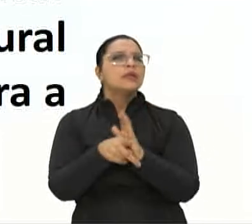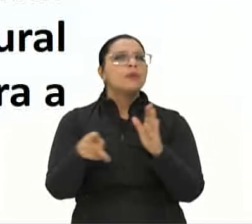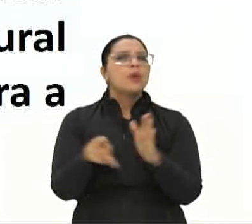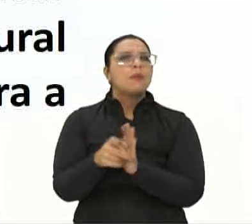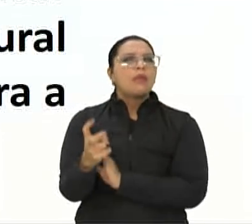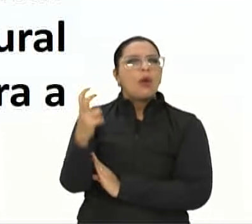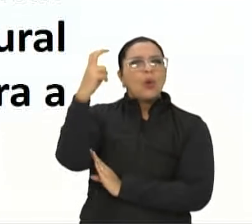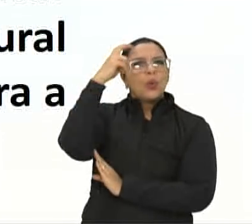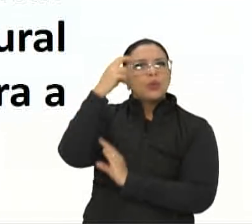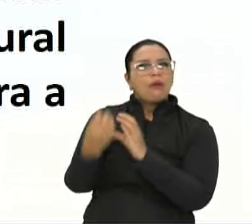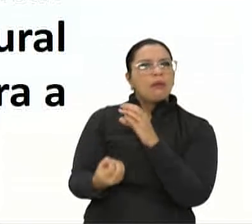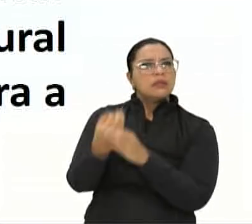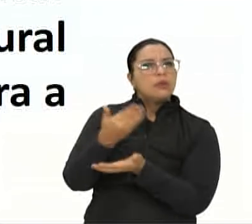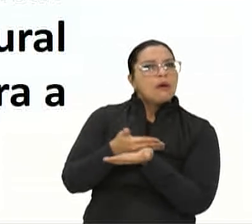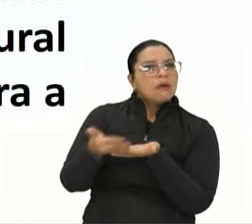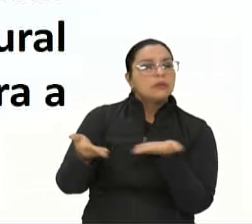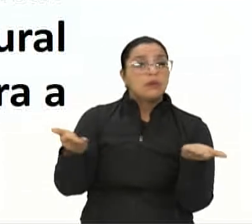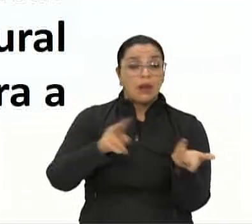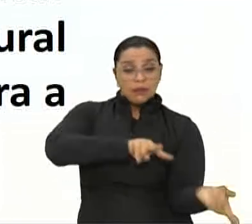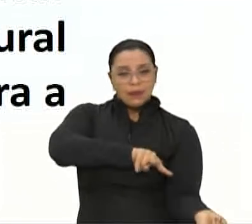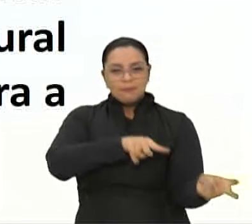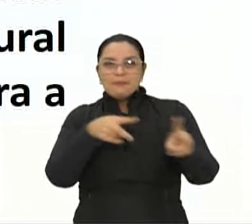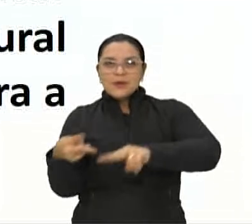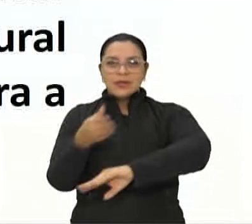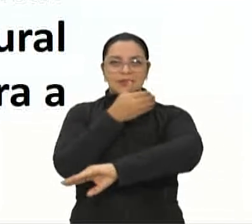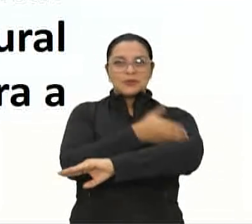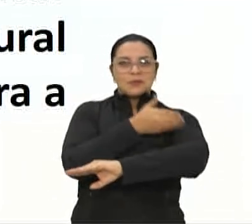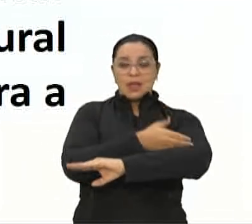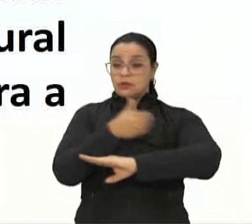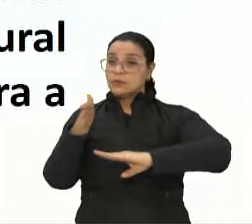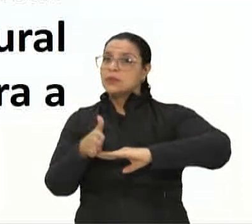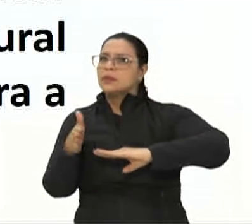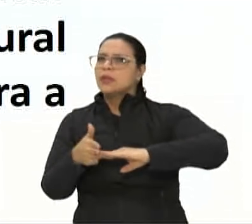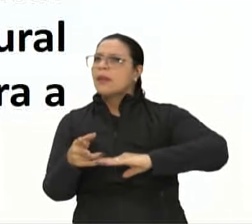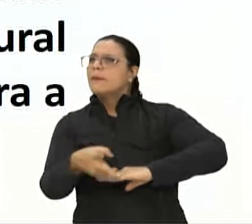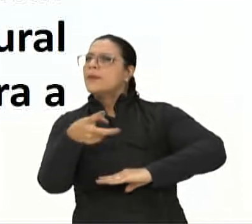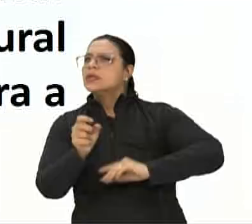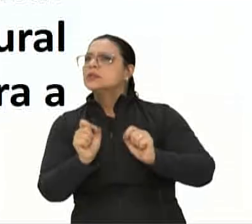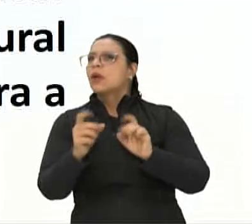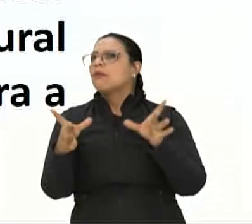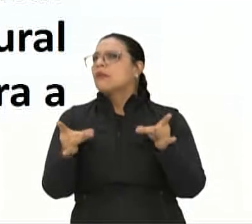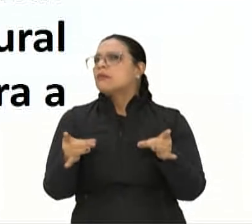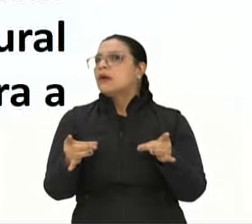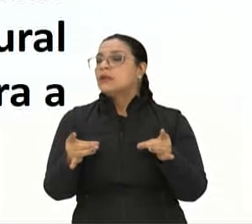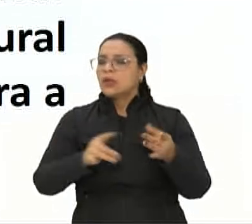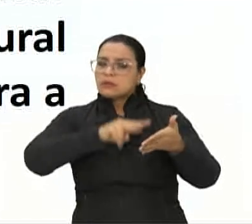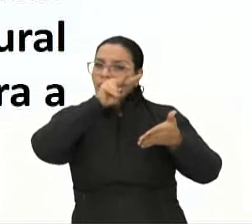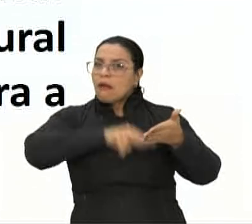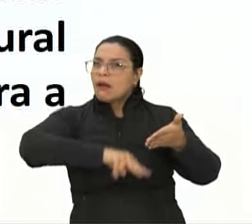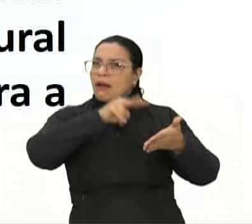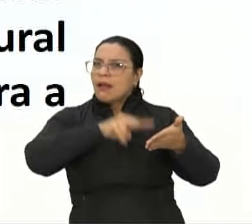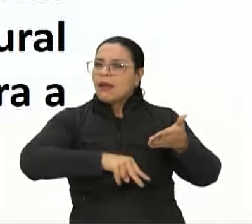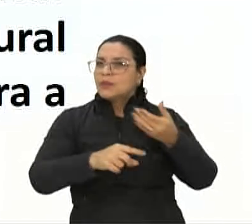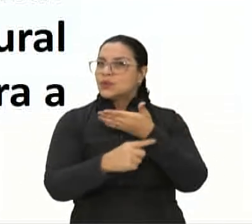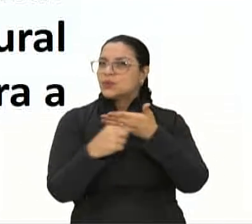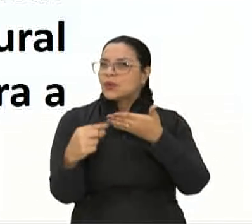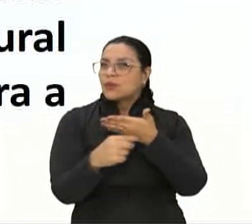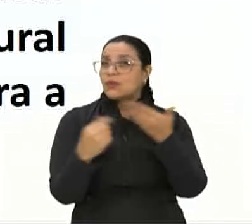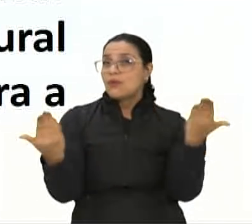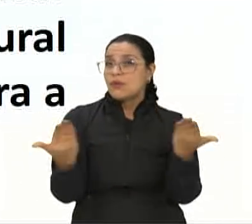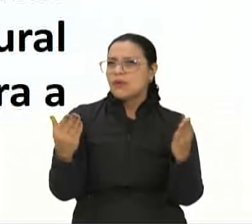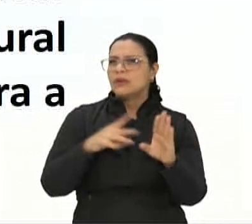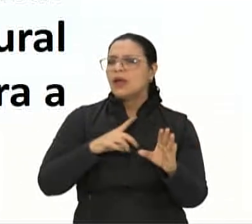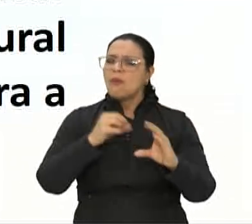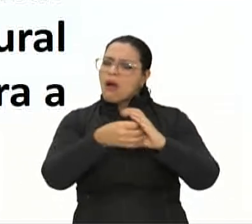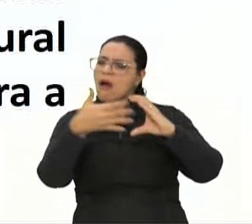renascimento cultural ocorrido na passagem da Idade Média para a Idade Moderna, né? A partir da citação do Shakespeare ali, qual, né, o aspecto